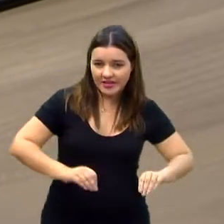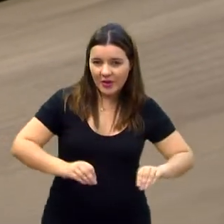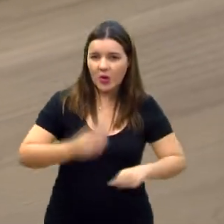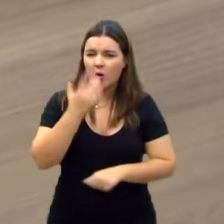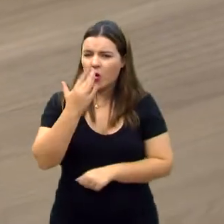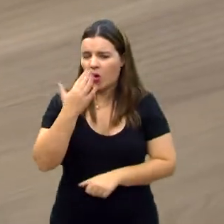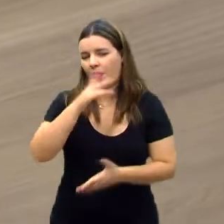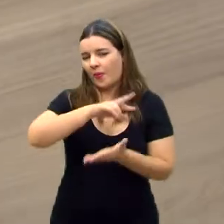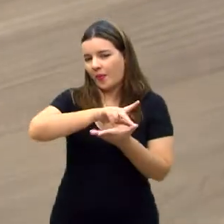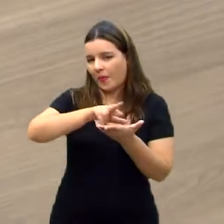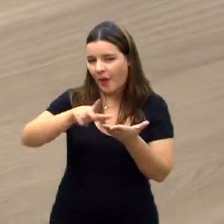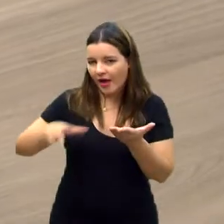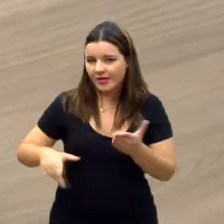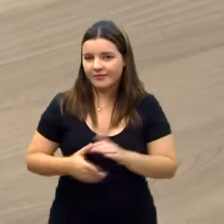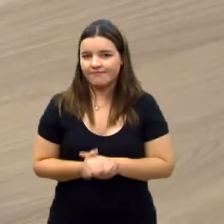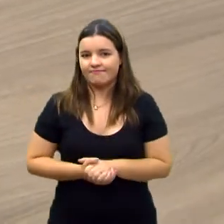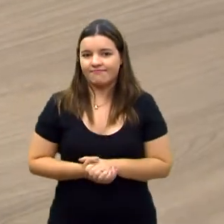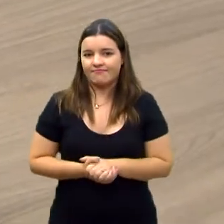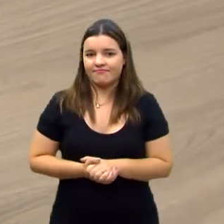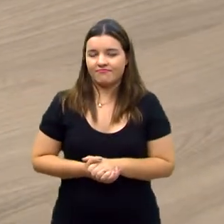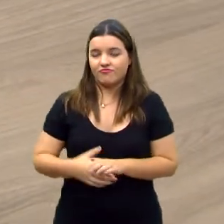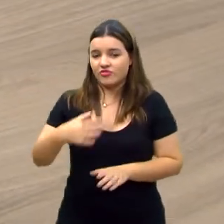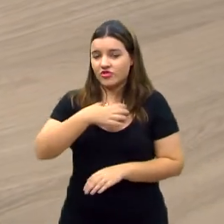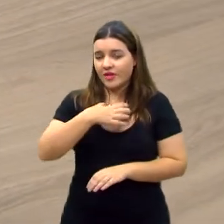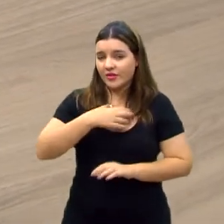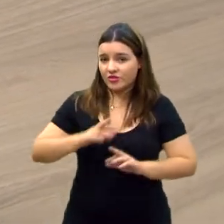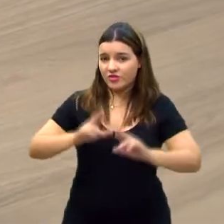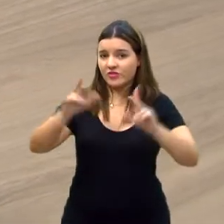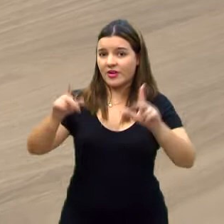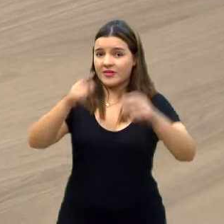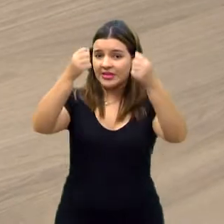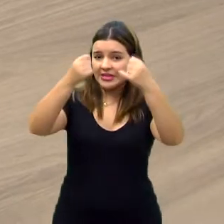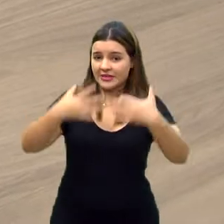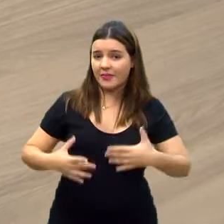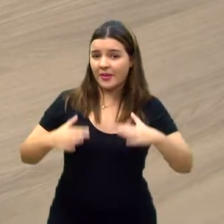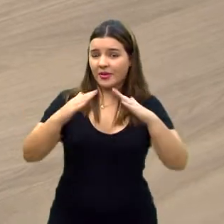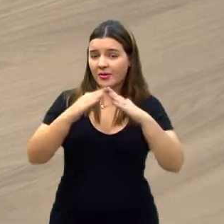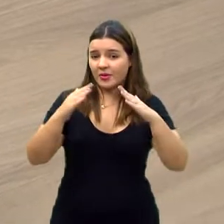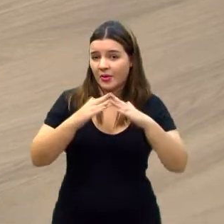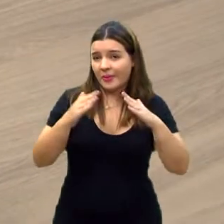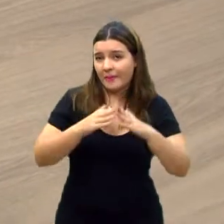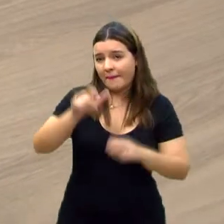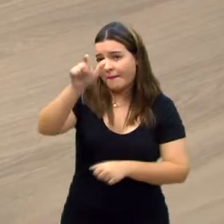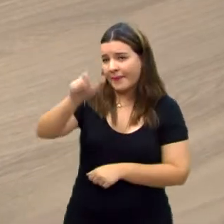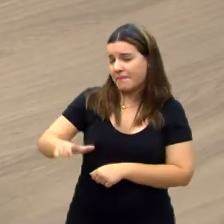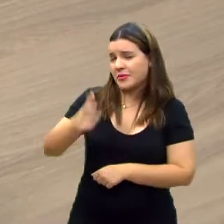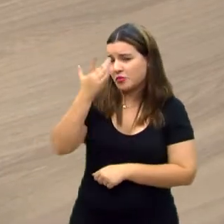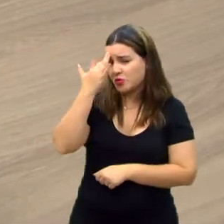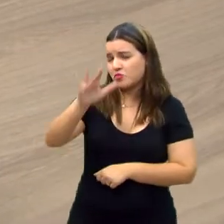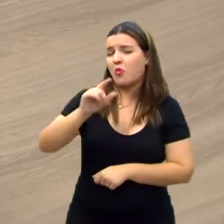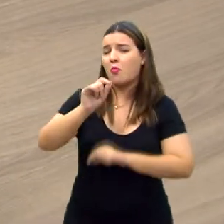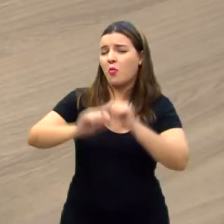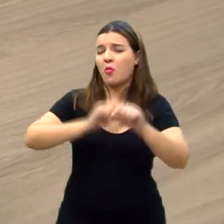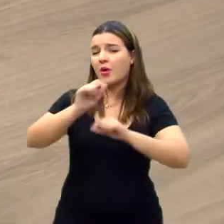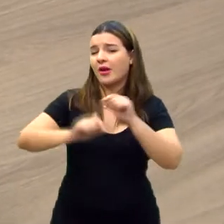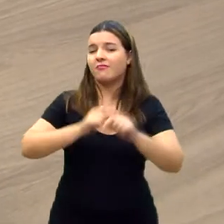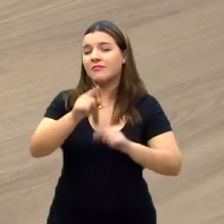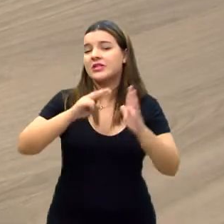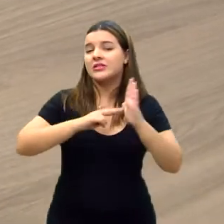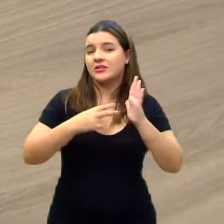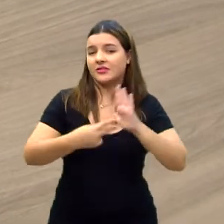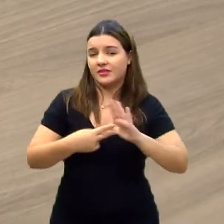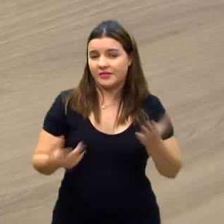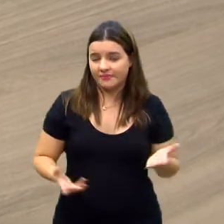tecidos com cores diferentes enfim Estilos diferentes aconselha que você explicasse o pro pessoal de casa que talvez não não